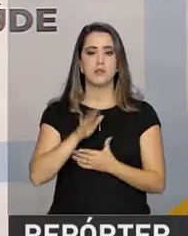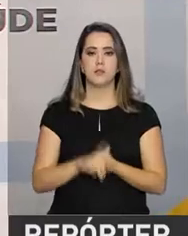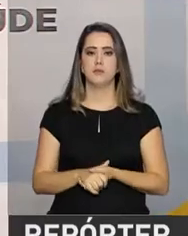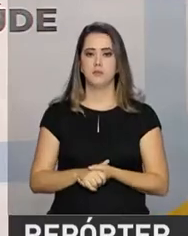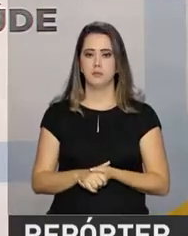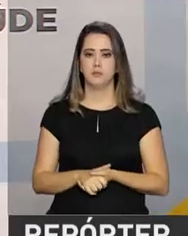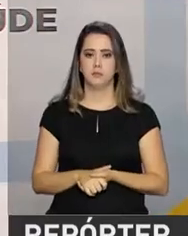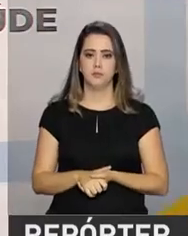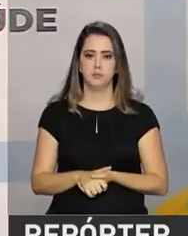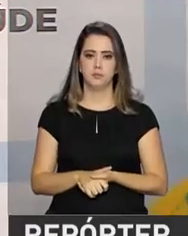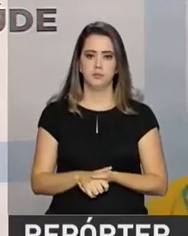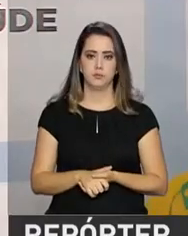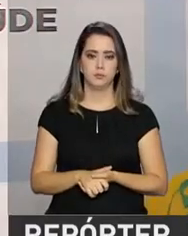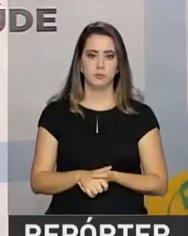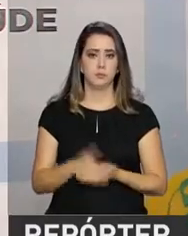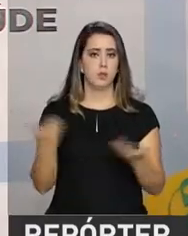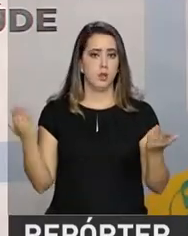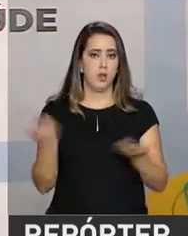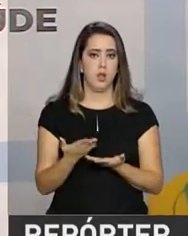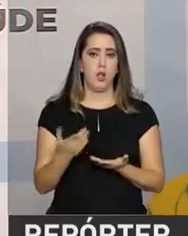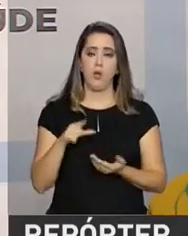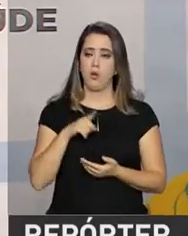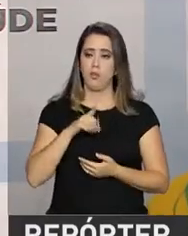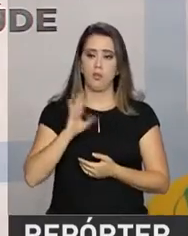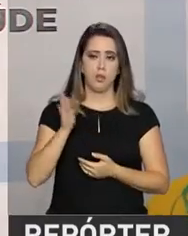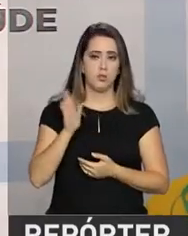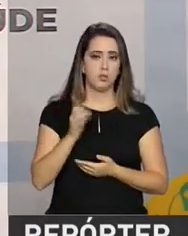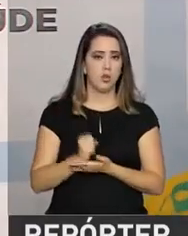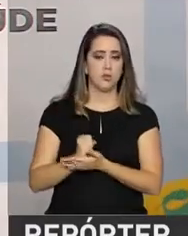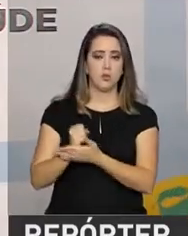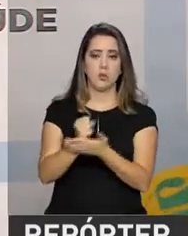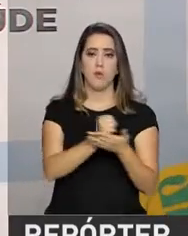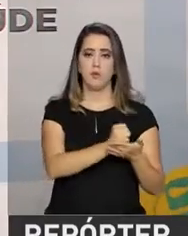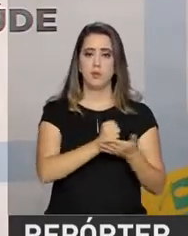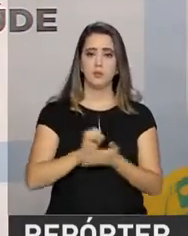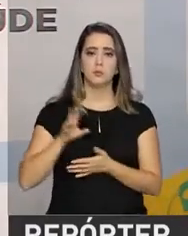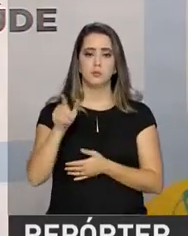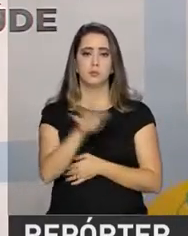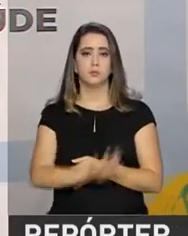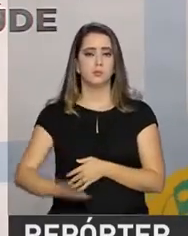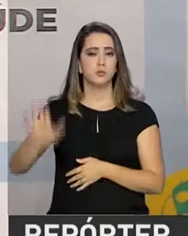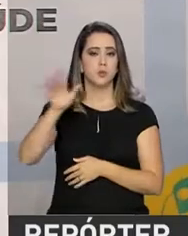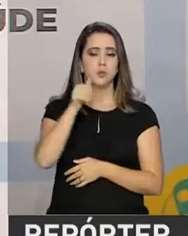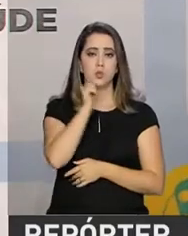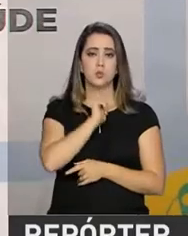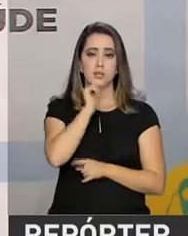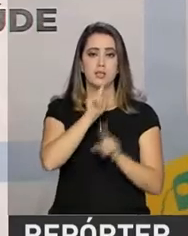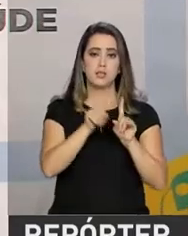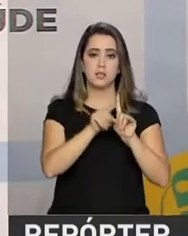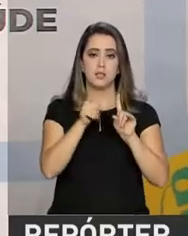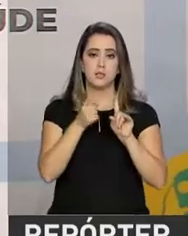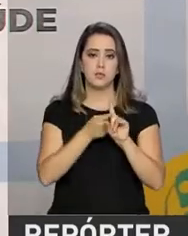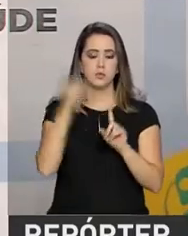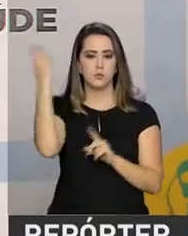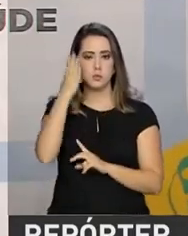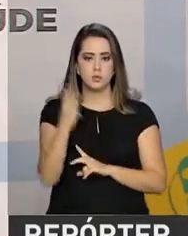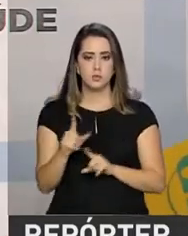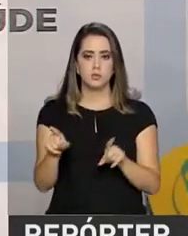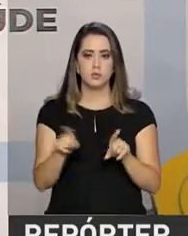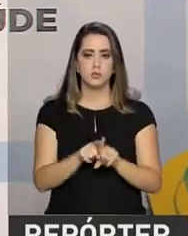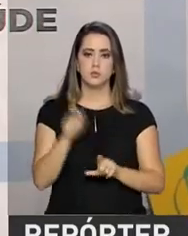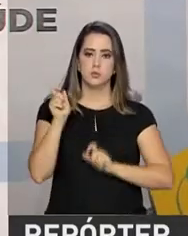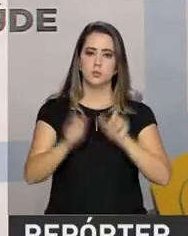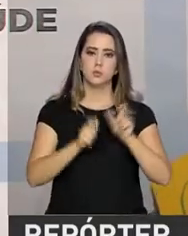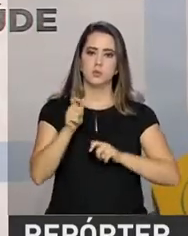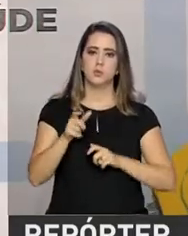repente estão agora é estoque nós disponibilizaremos para todos os escravos brasileiros e também para as pessoas